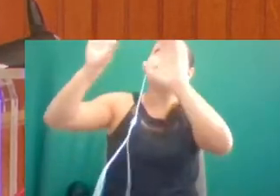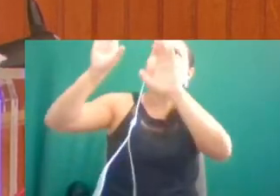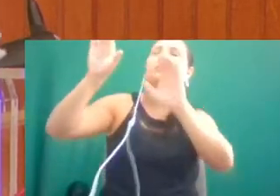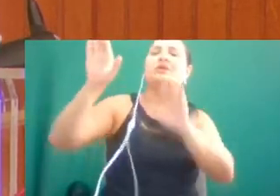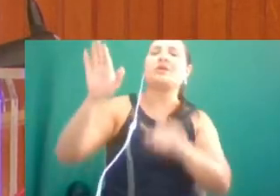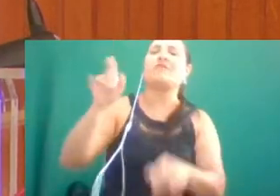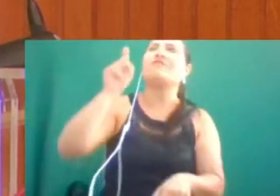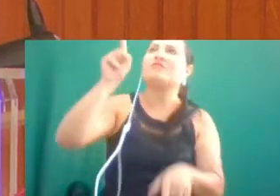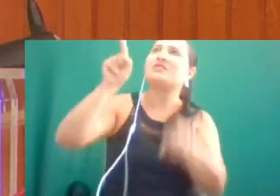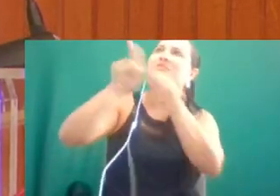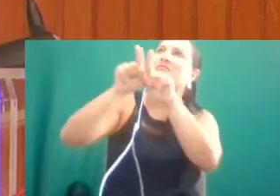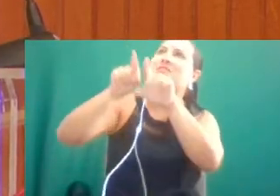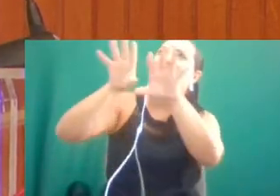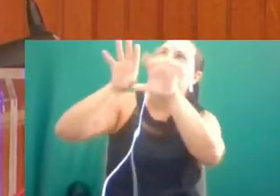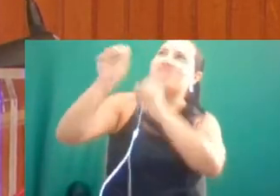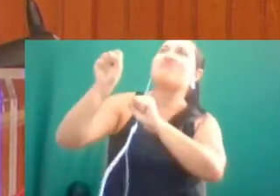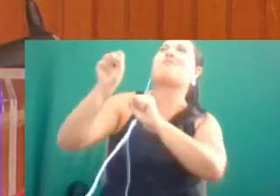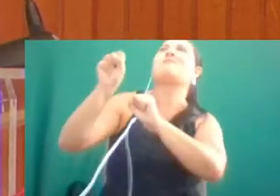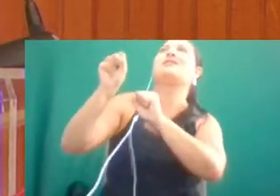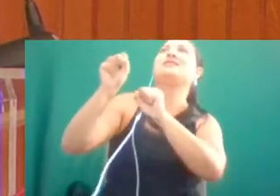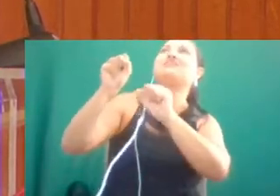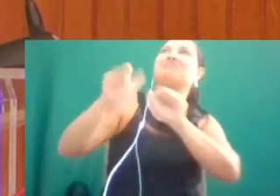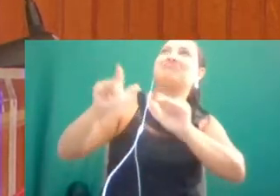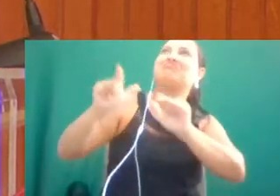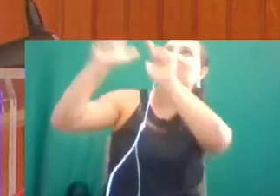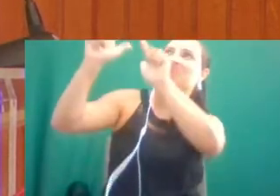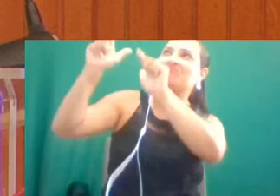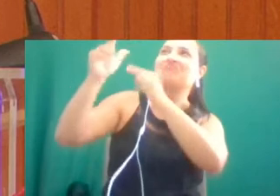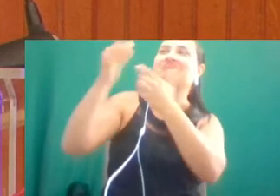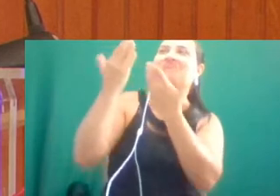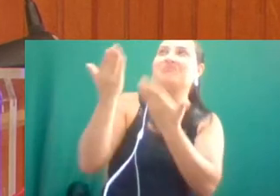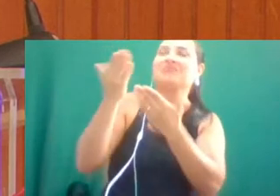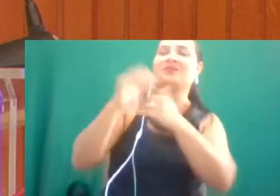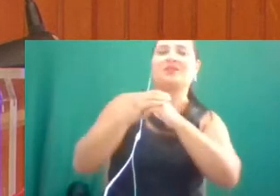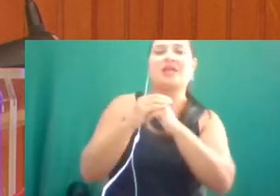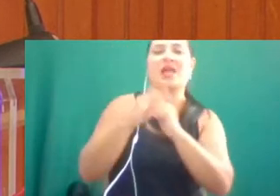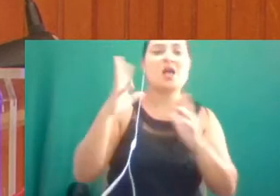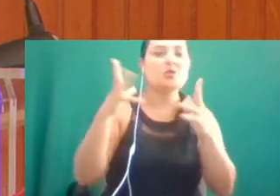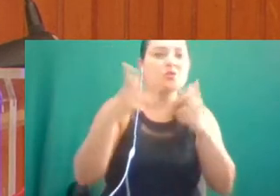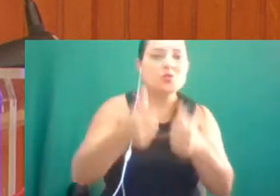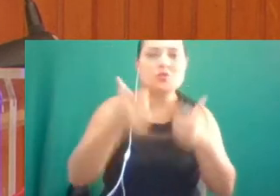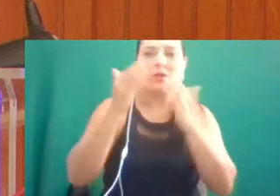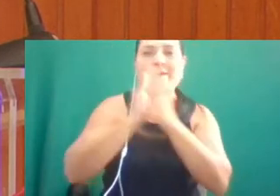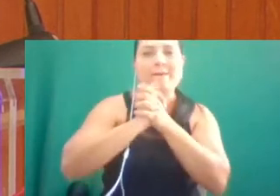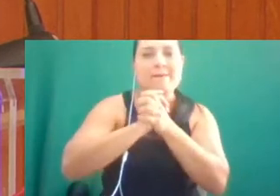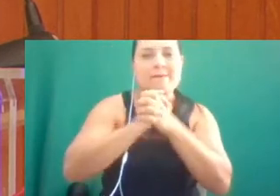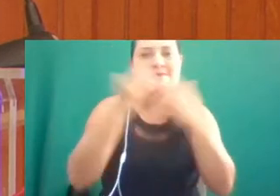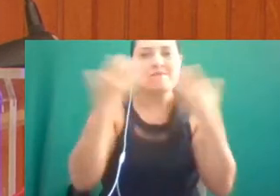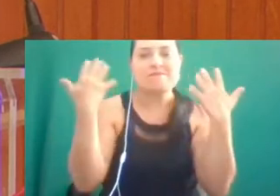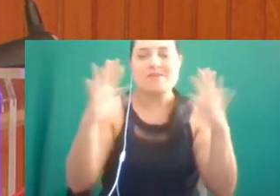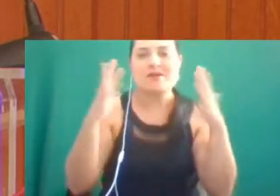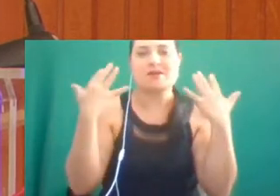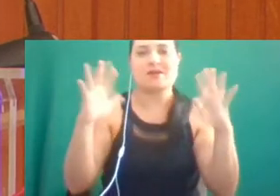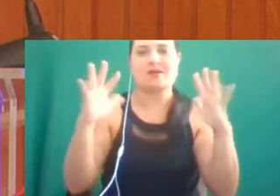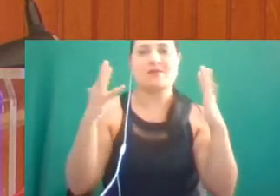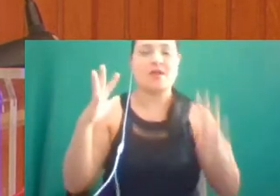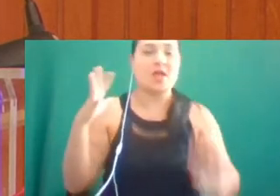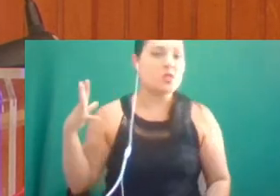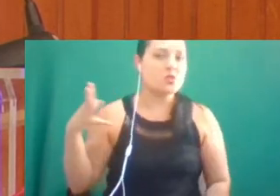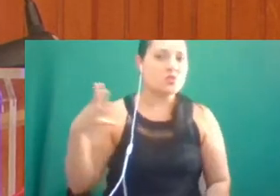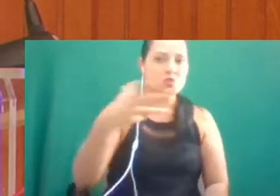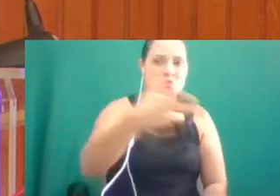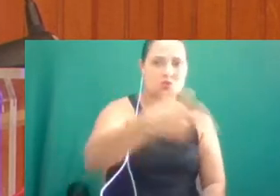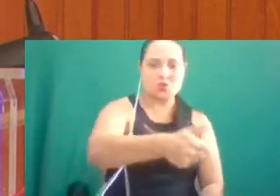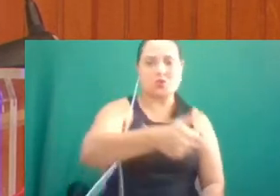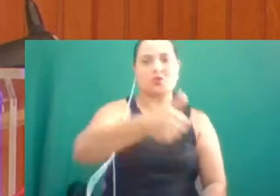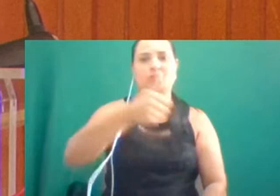Convida-se a paraninfa do curso de Licenciatura em Química da Unidade Acadêmica de Serra Talhada, professora Cíntia Beatriz de Oliveira, que